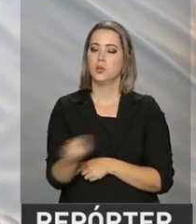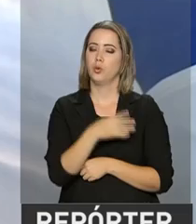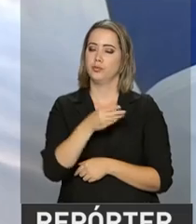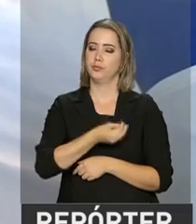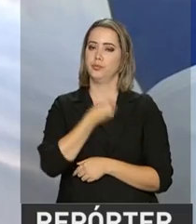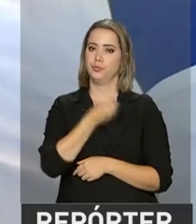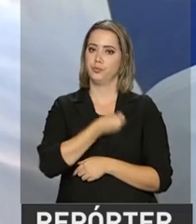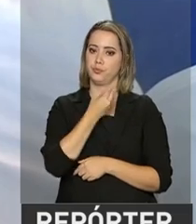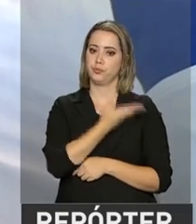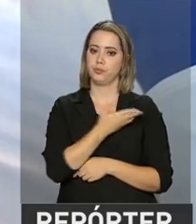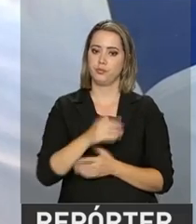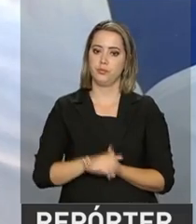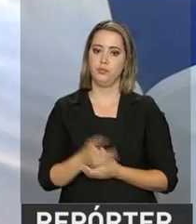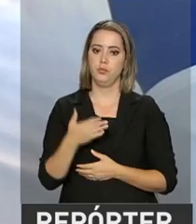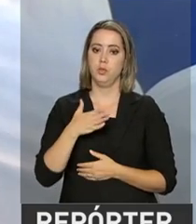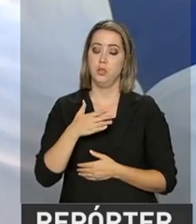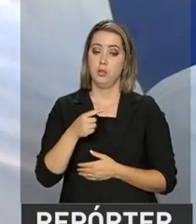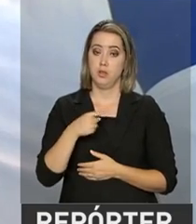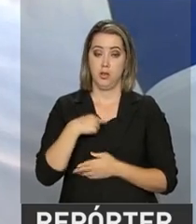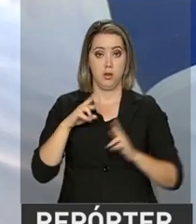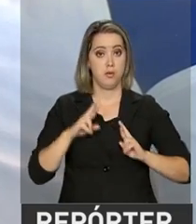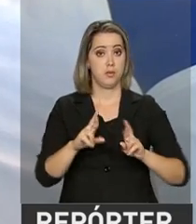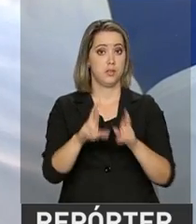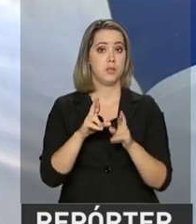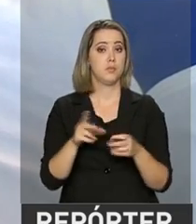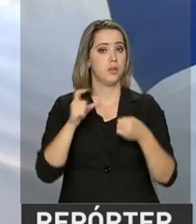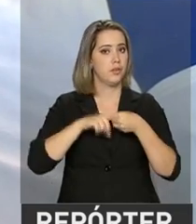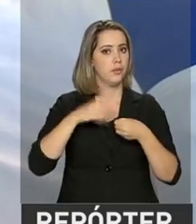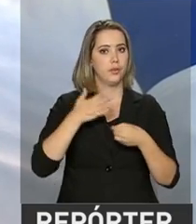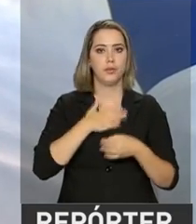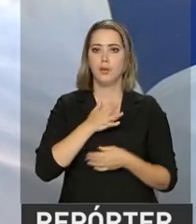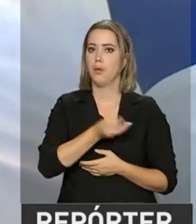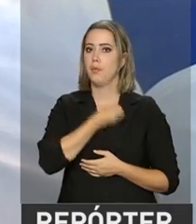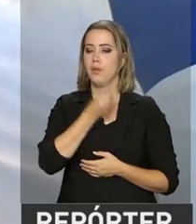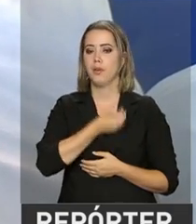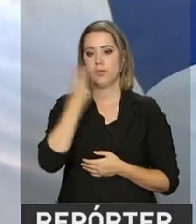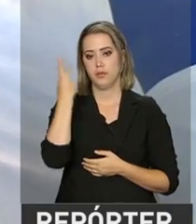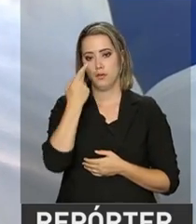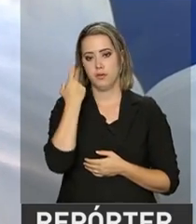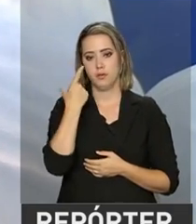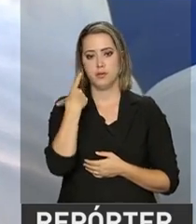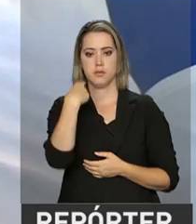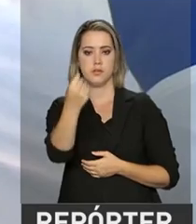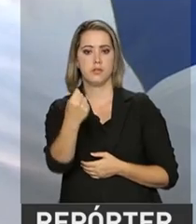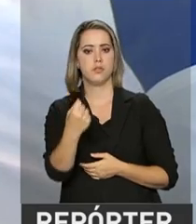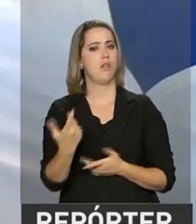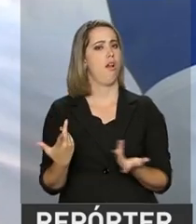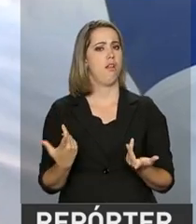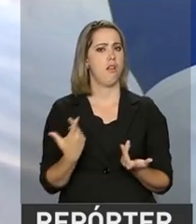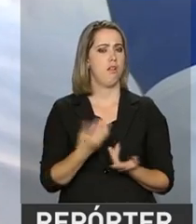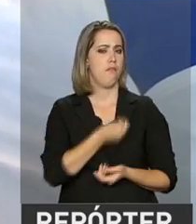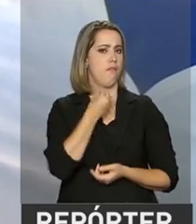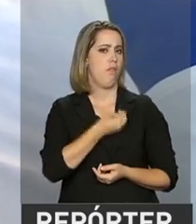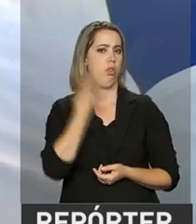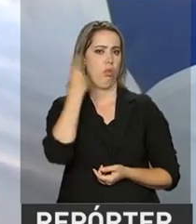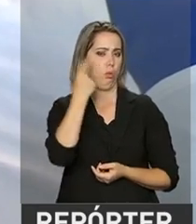vida. Eu espero voltar ao meu normal, de eu poder sair, fazer minhas compras, viver minha vida normal como eu vivia.